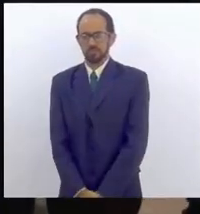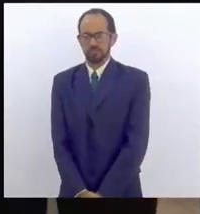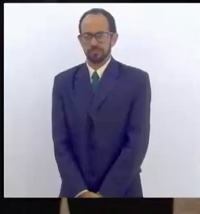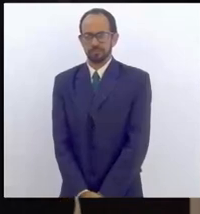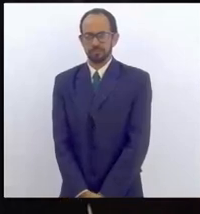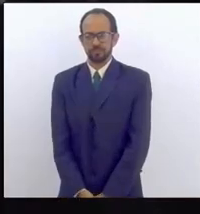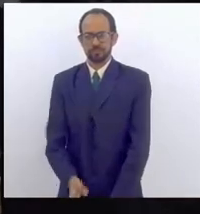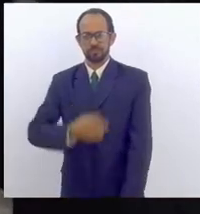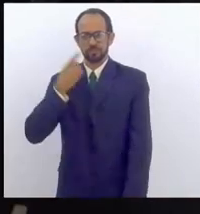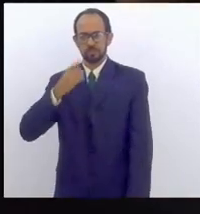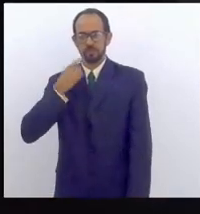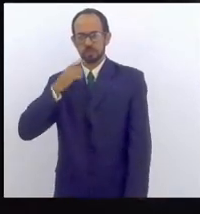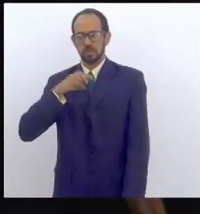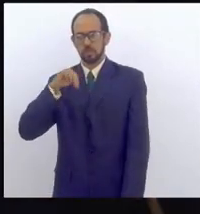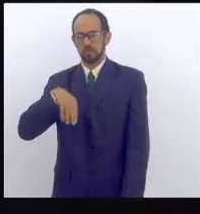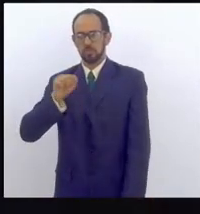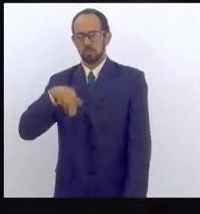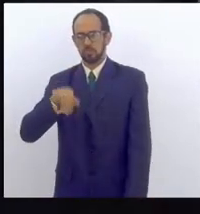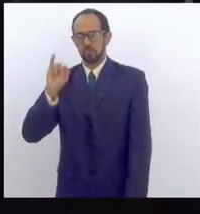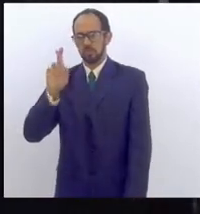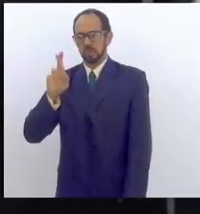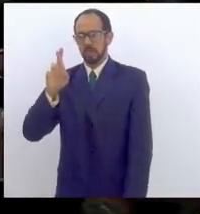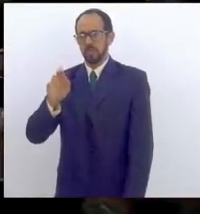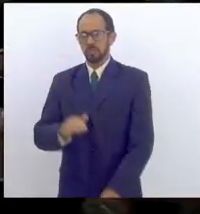Deputado Munir Neto, vota sim.